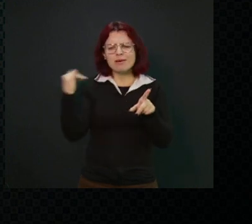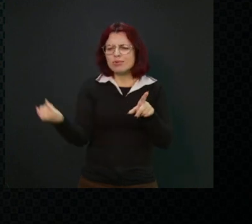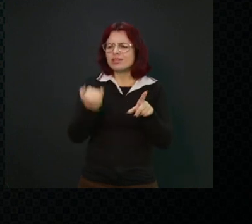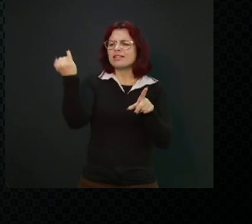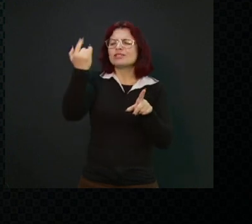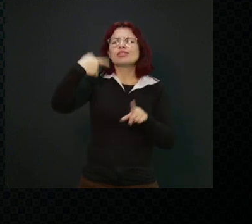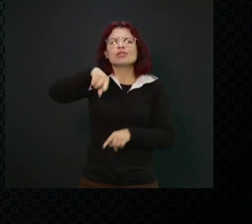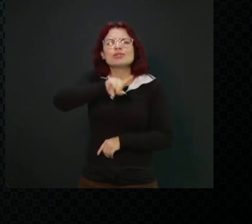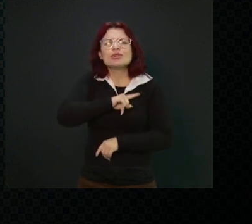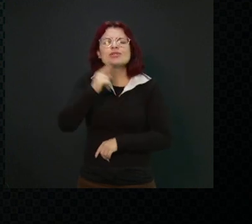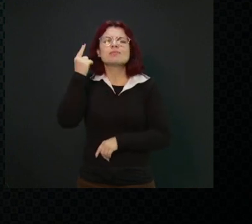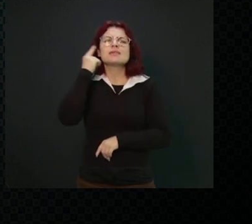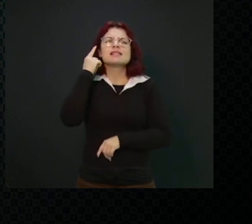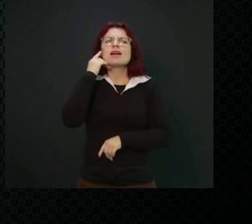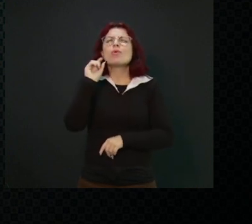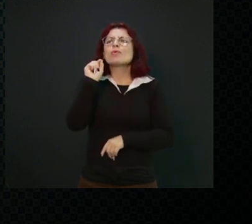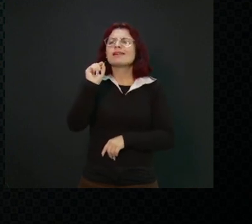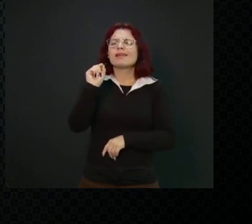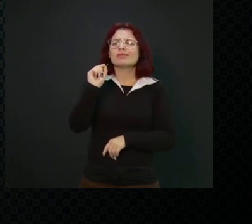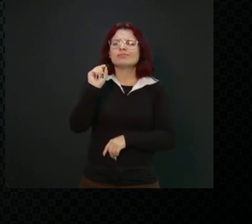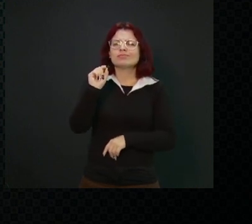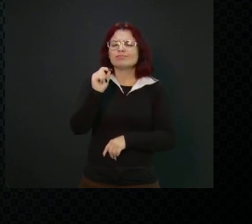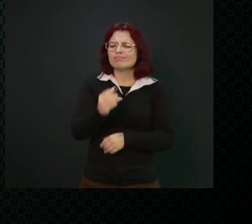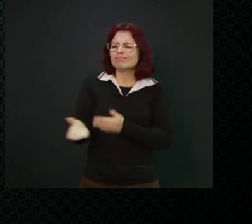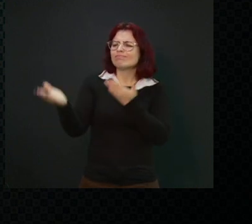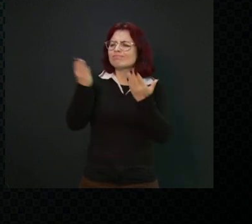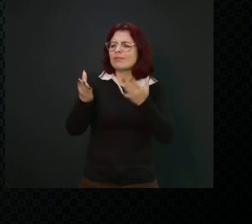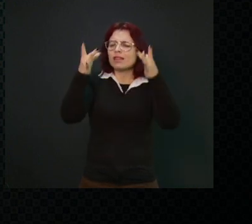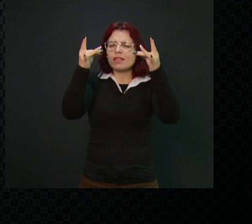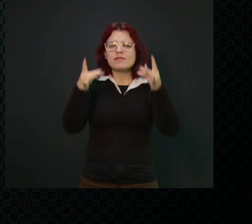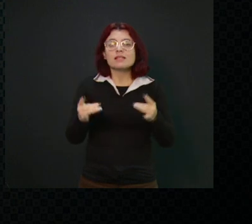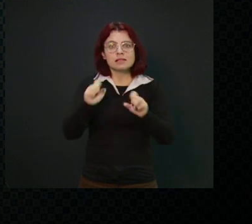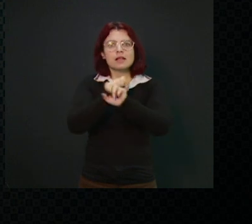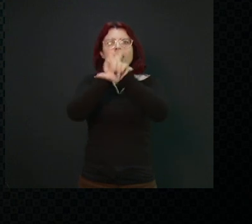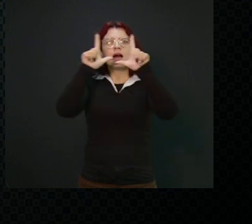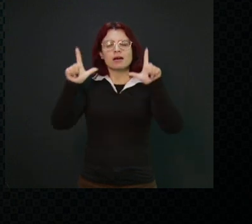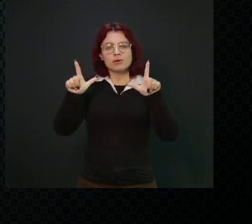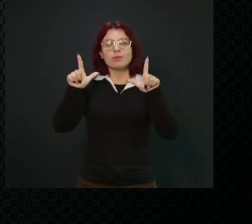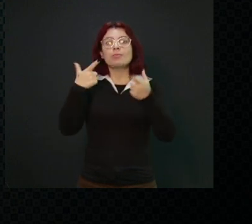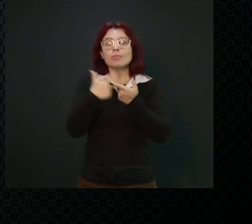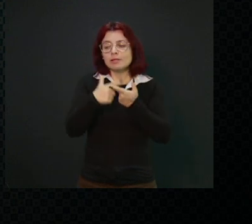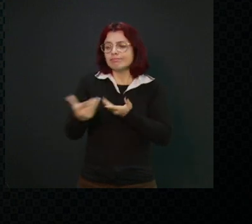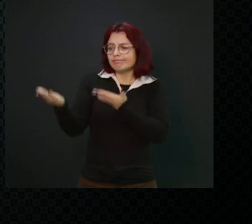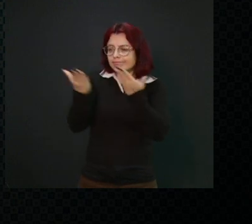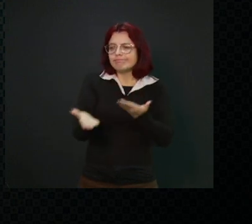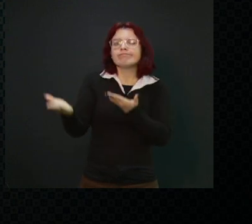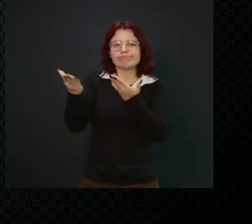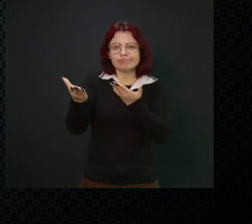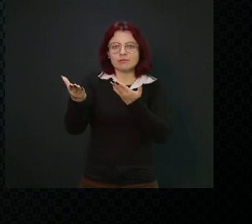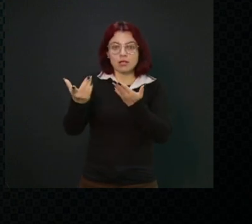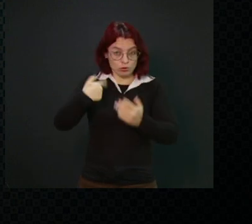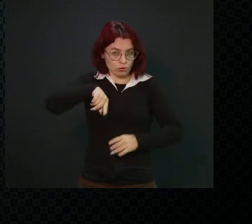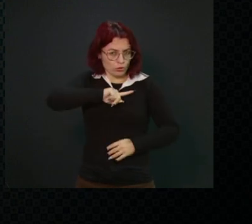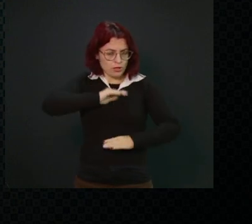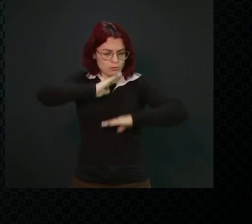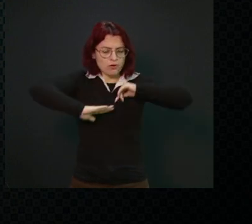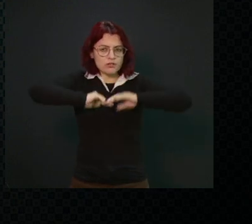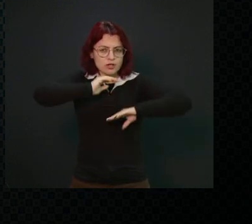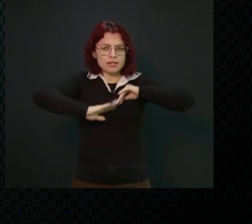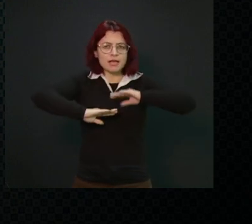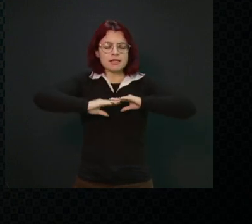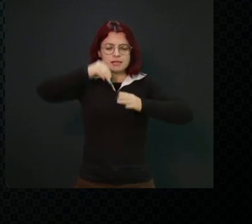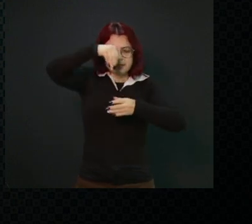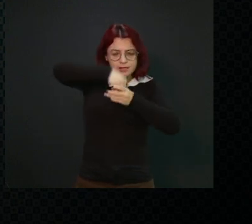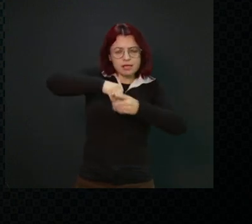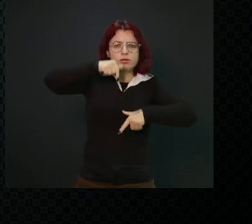ter essa classificação, perdão, essa definição bem clara por conta disso. Enquanto profissionais, né,